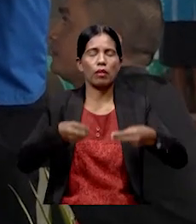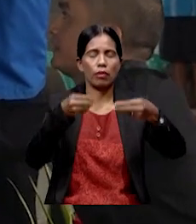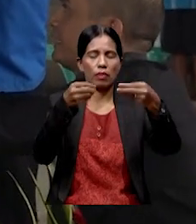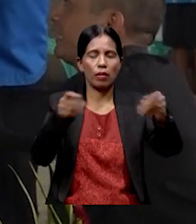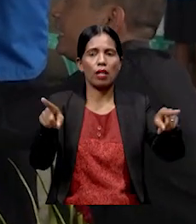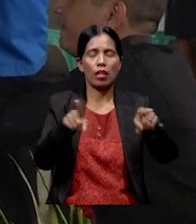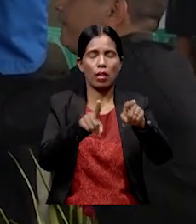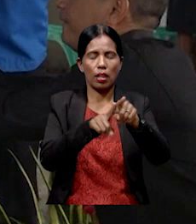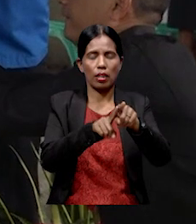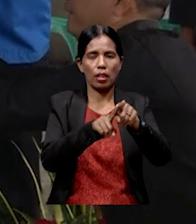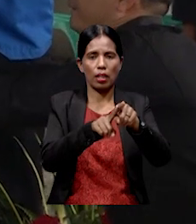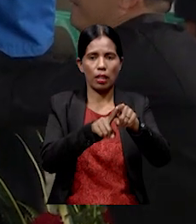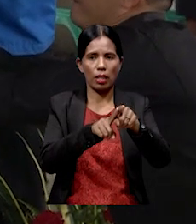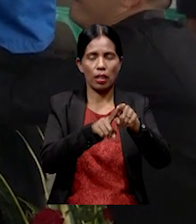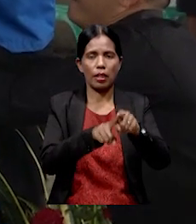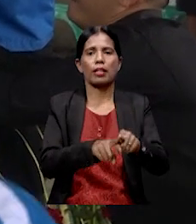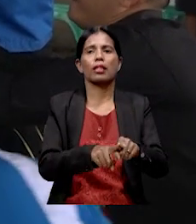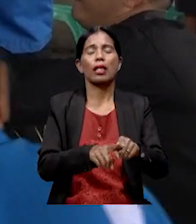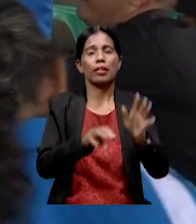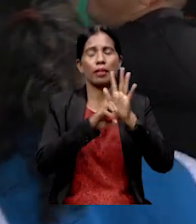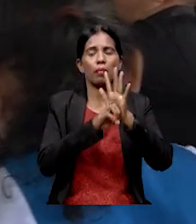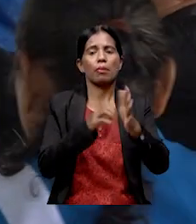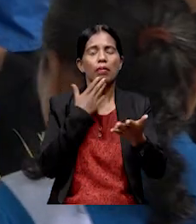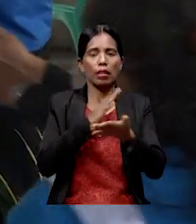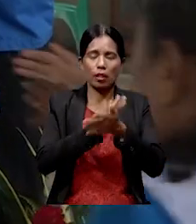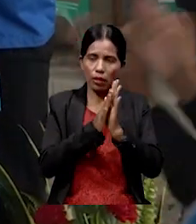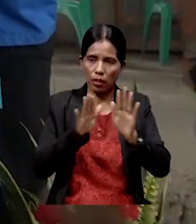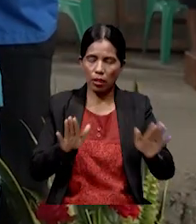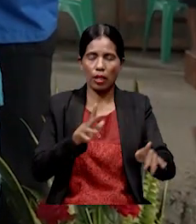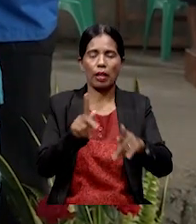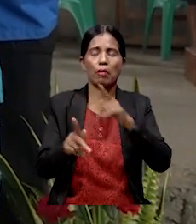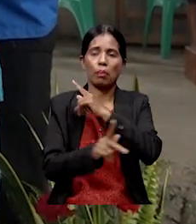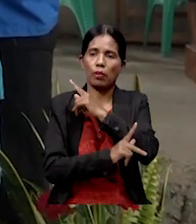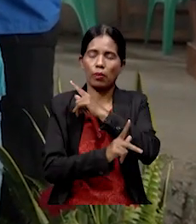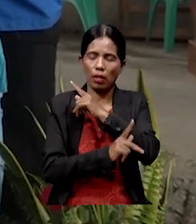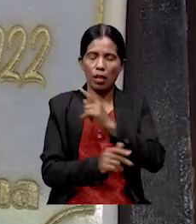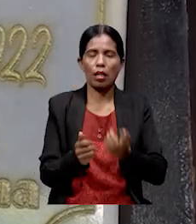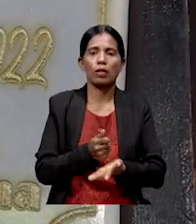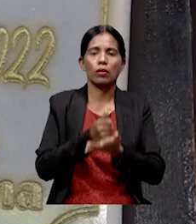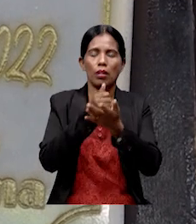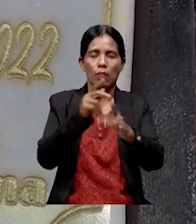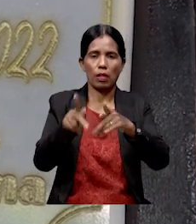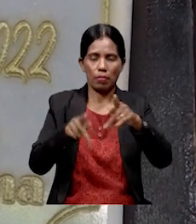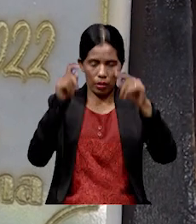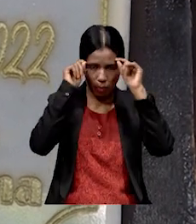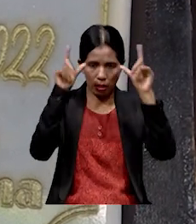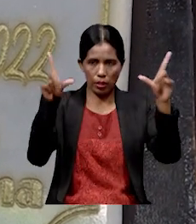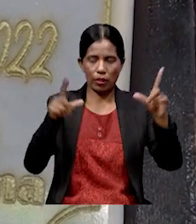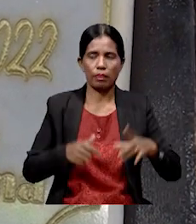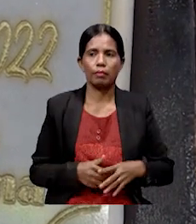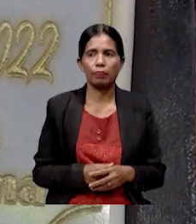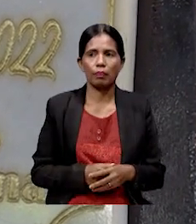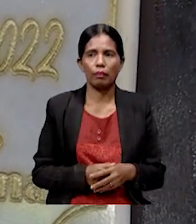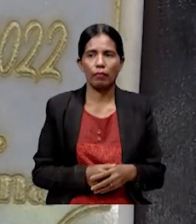nessa simbolização, relação, amizade, neve povo português e ba povo timorense. Ao que